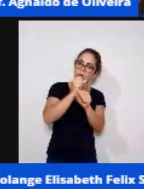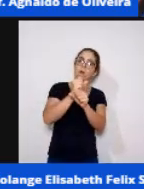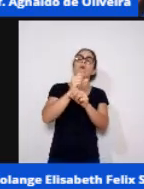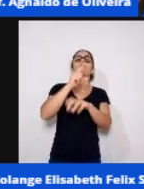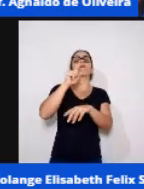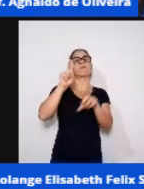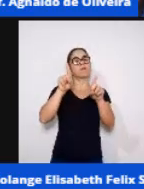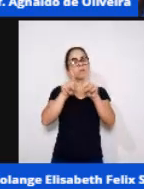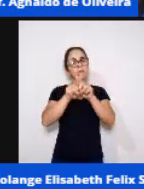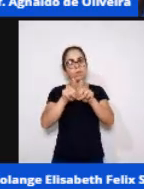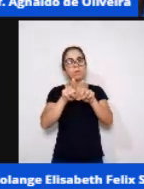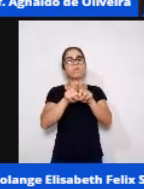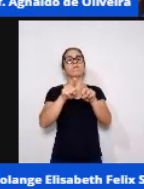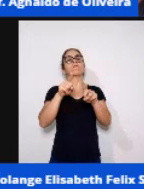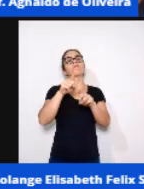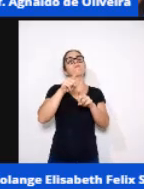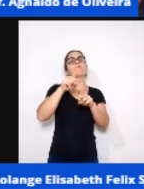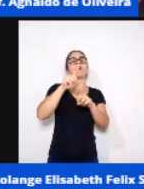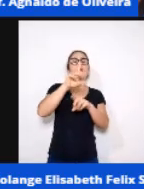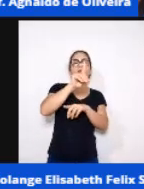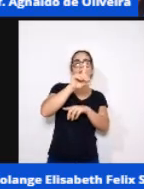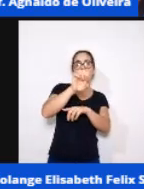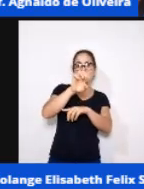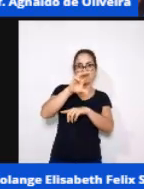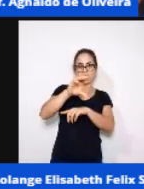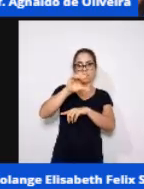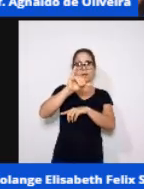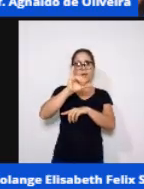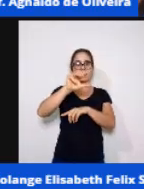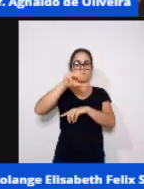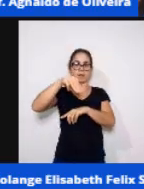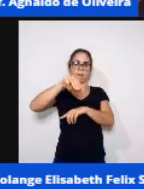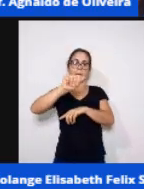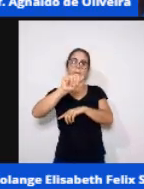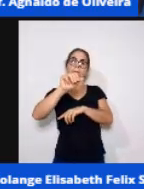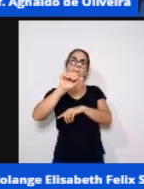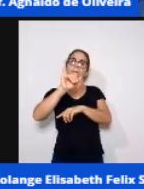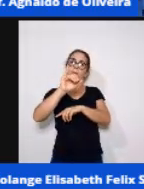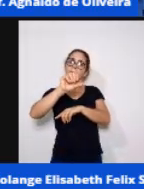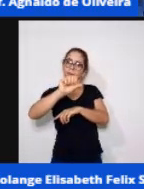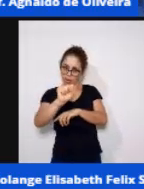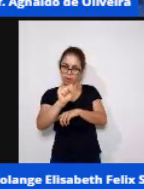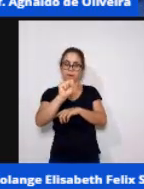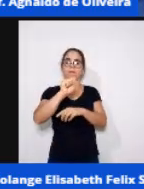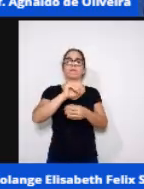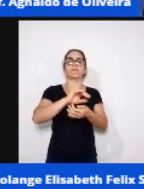números decimais somente na sua representação finita.